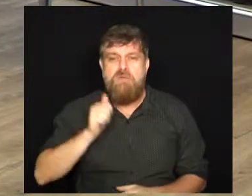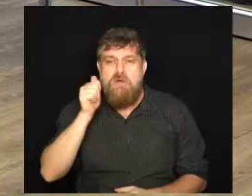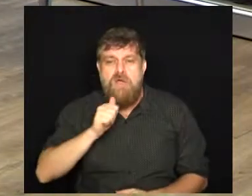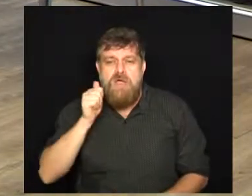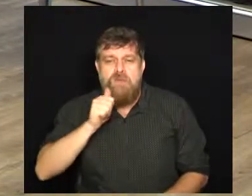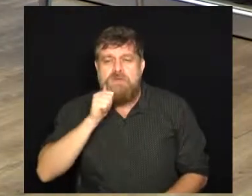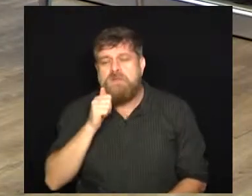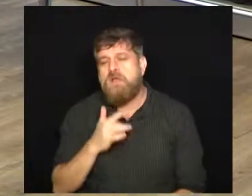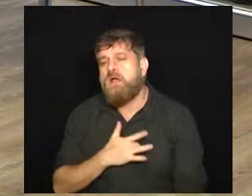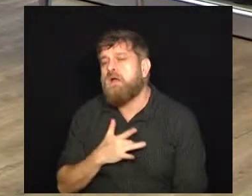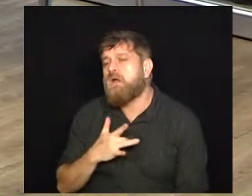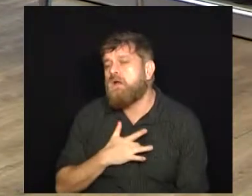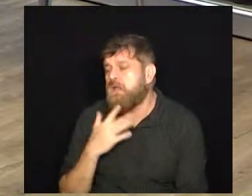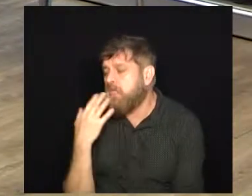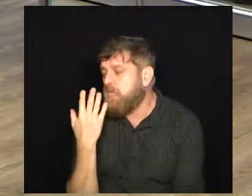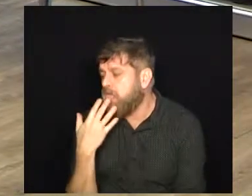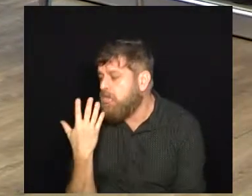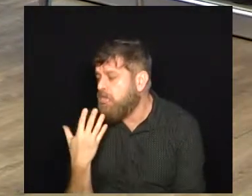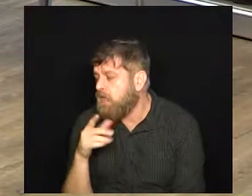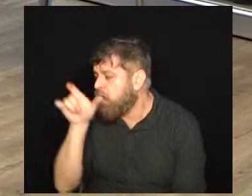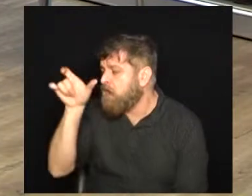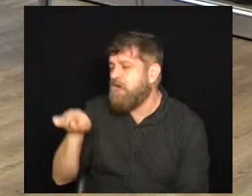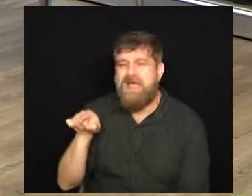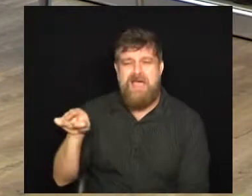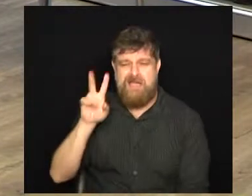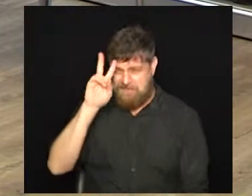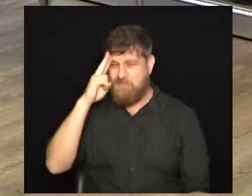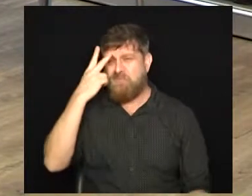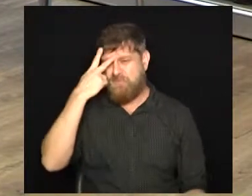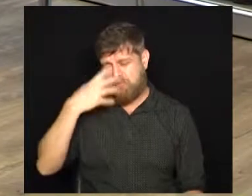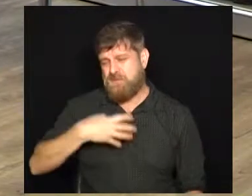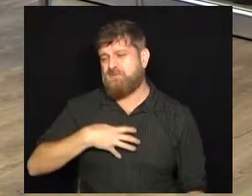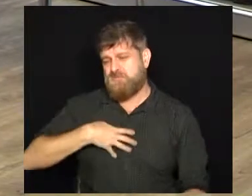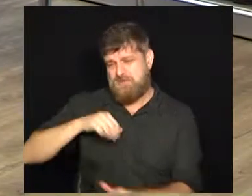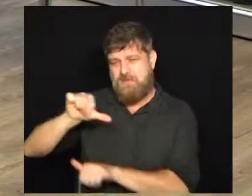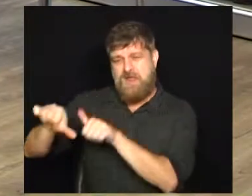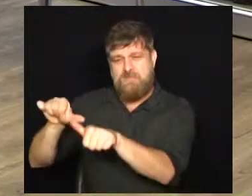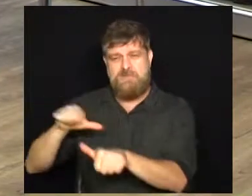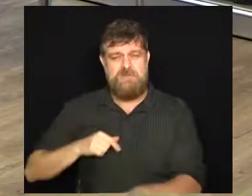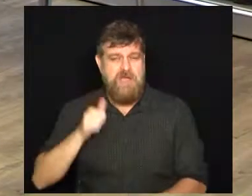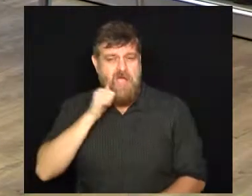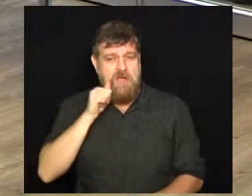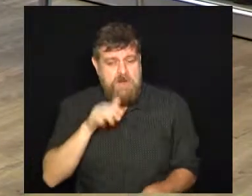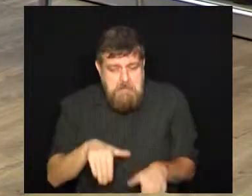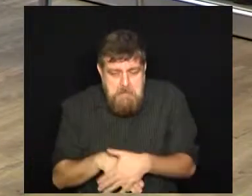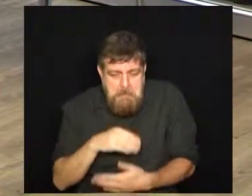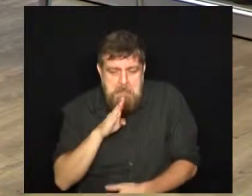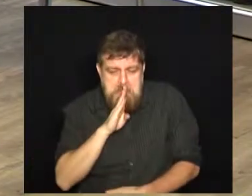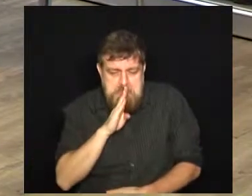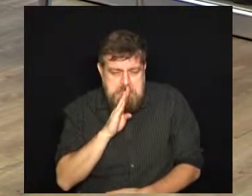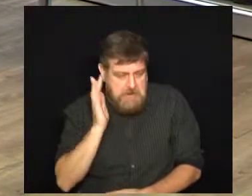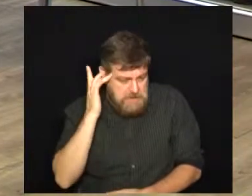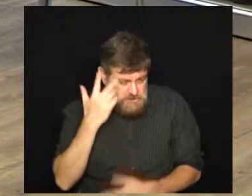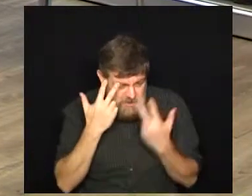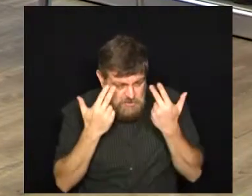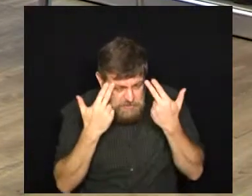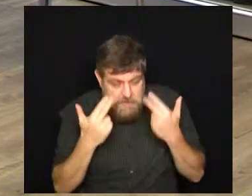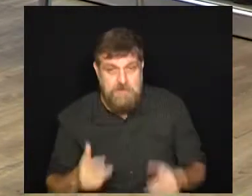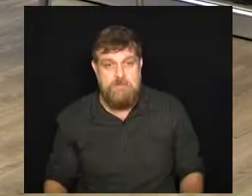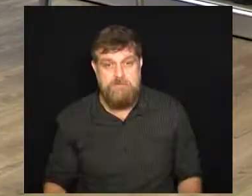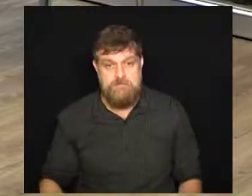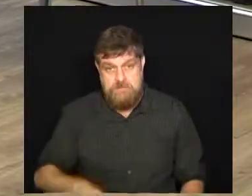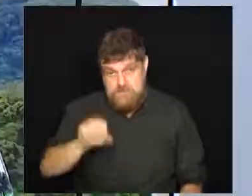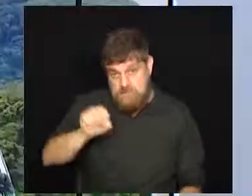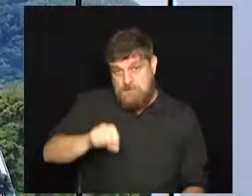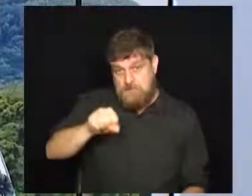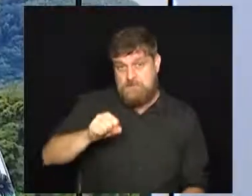tão apaixonada, tá acreditando que o homem pode mudar, que vai deixando e acaba achando que aquilo é normal? Sim, tem. Eu acredito até que seja